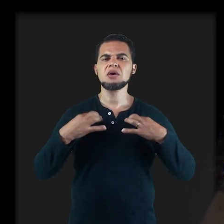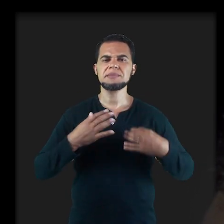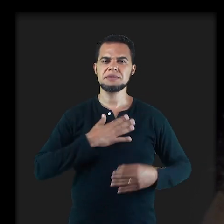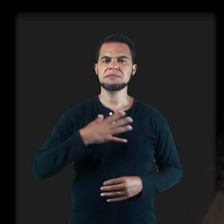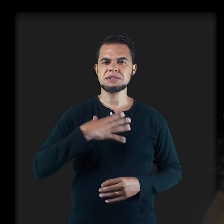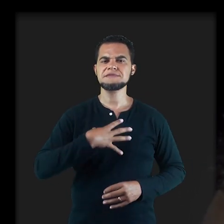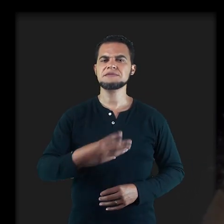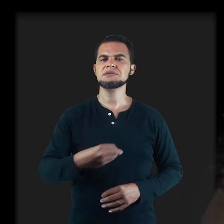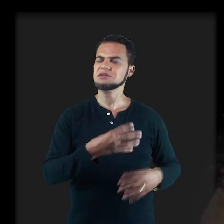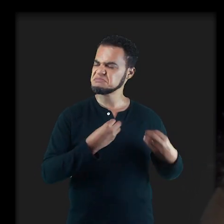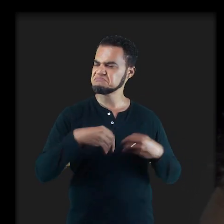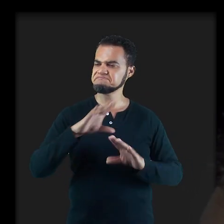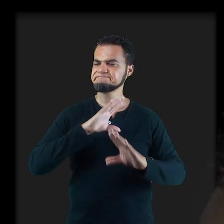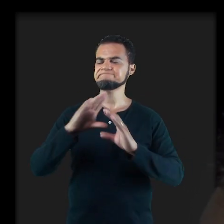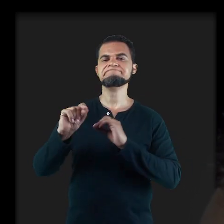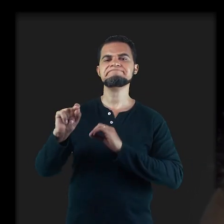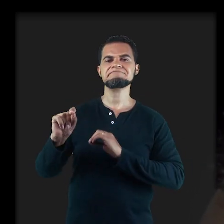filhas.